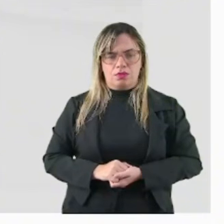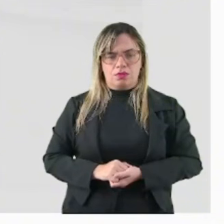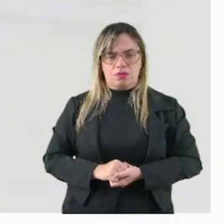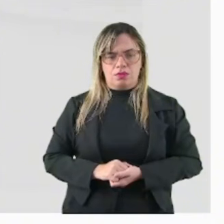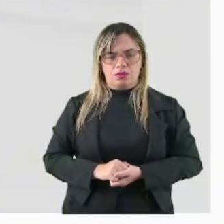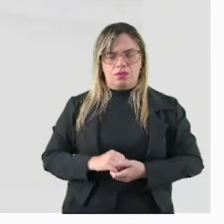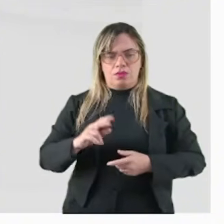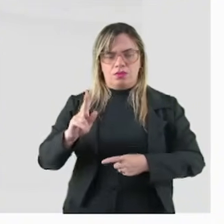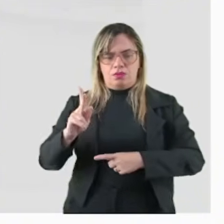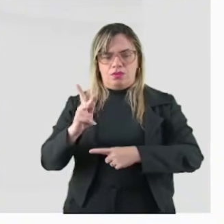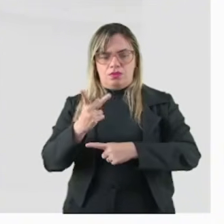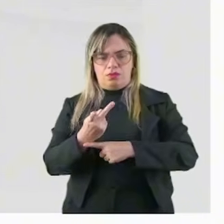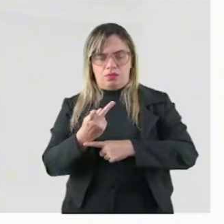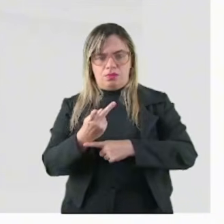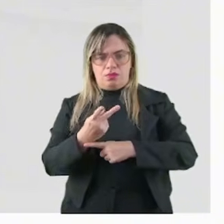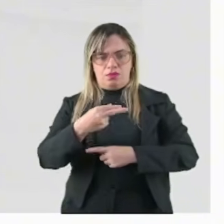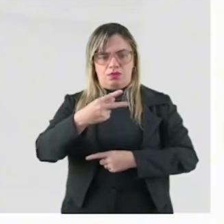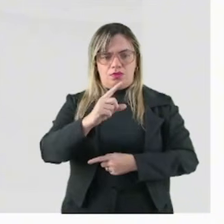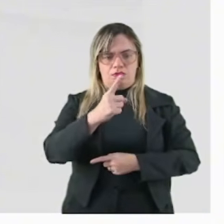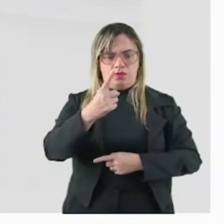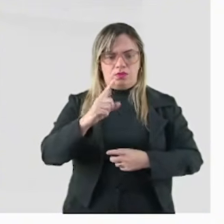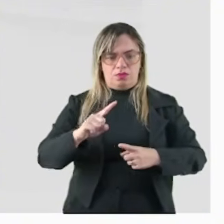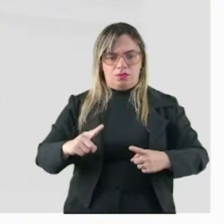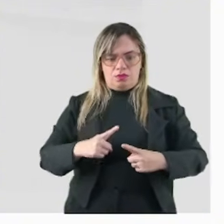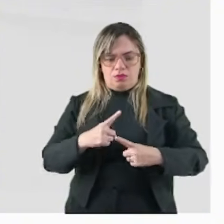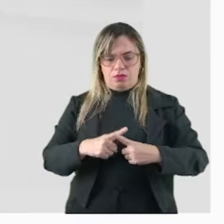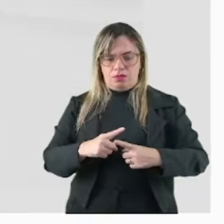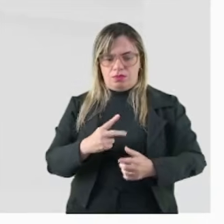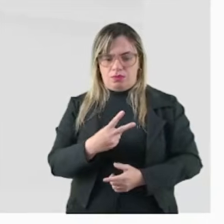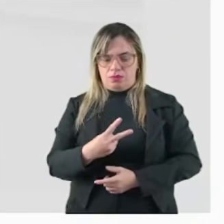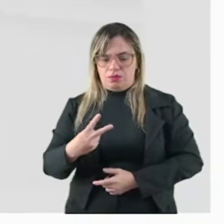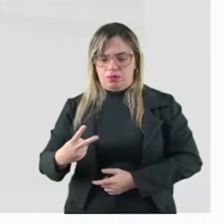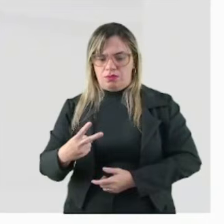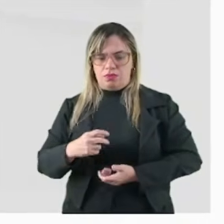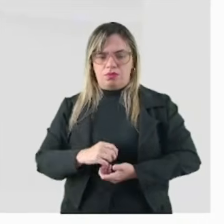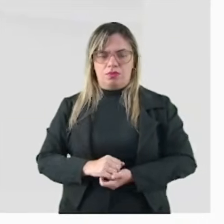O hidrogênio aqui, que vale 1, vou multiplicar aqui por 22.